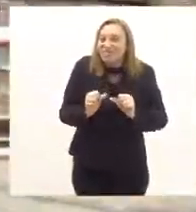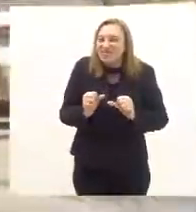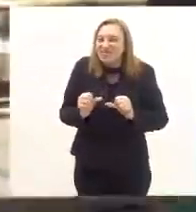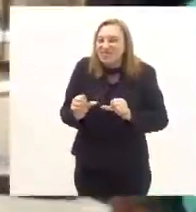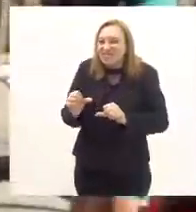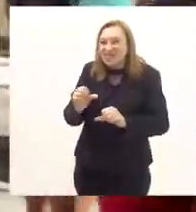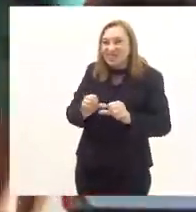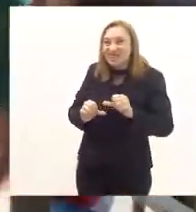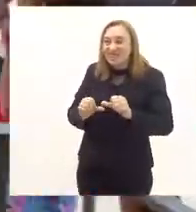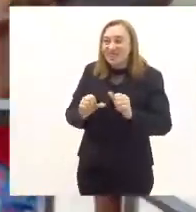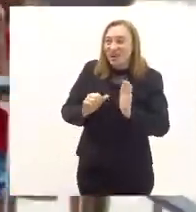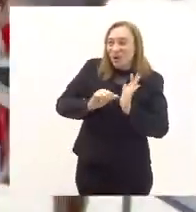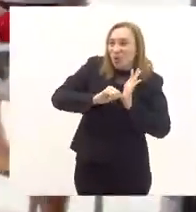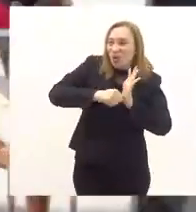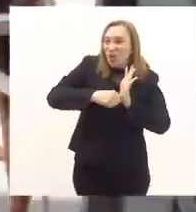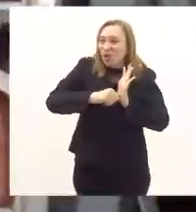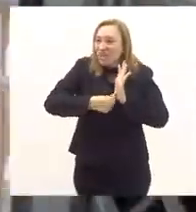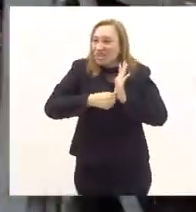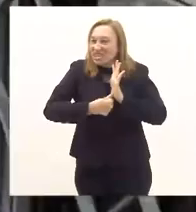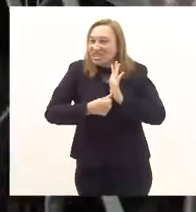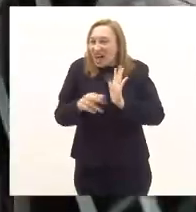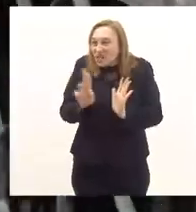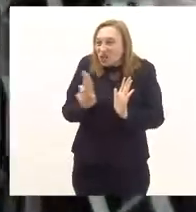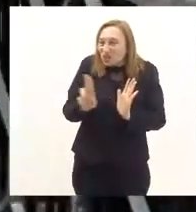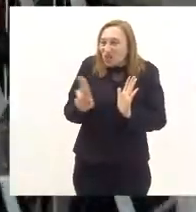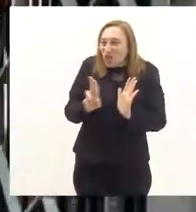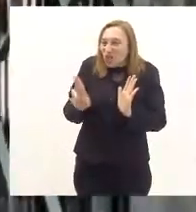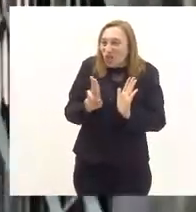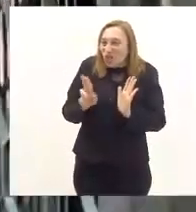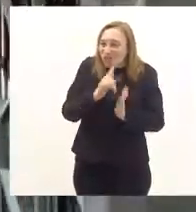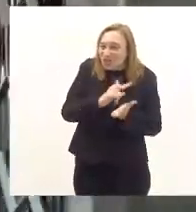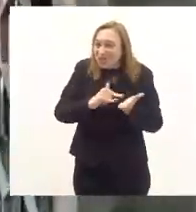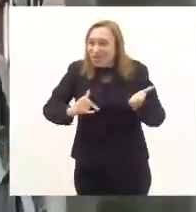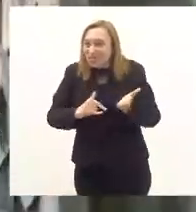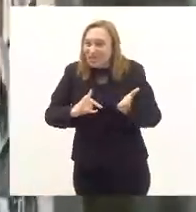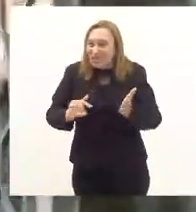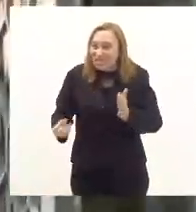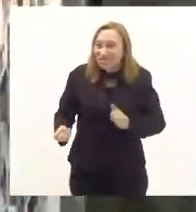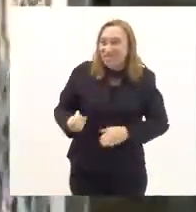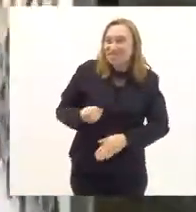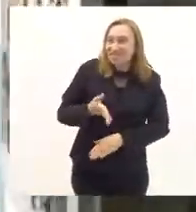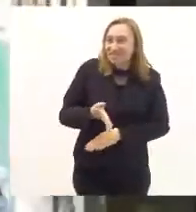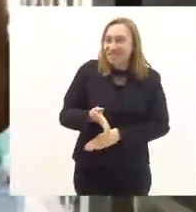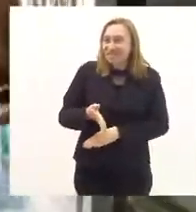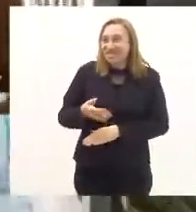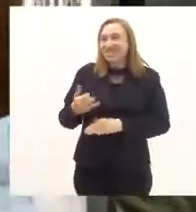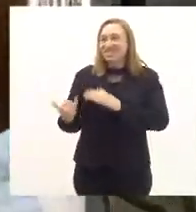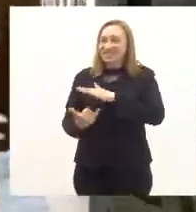nome do documento, porque eu estou querendo sair, né, da vida de prostituição.